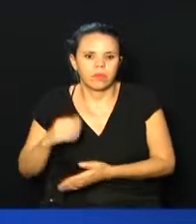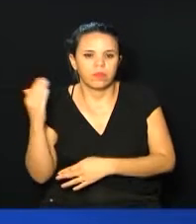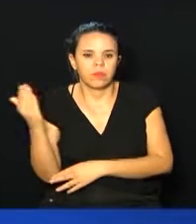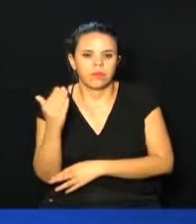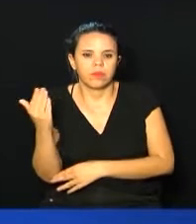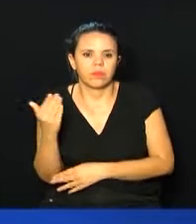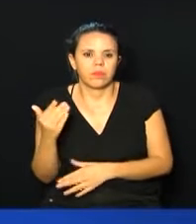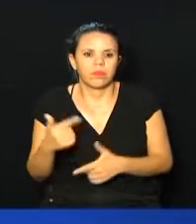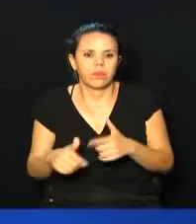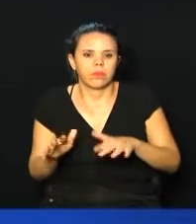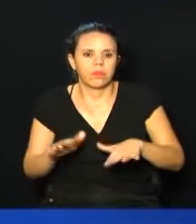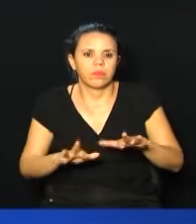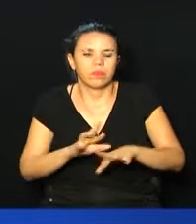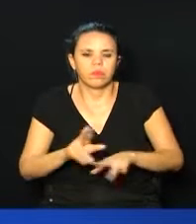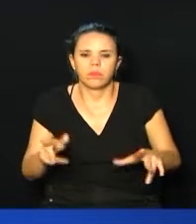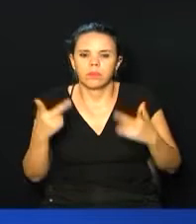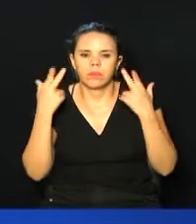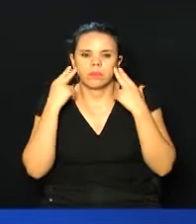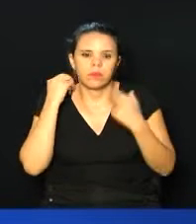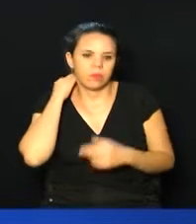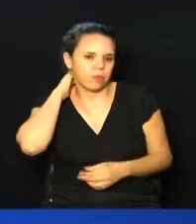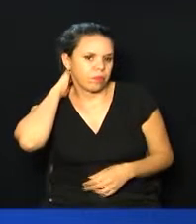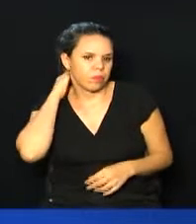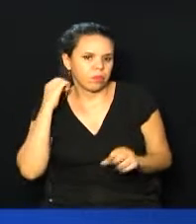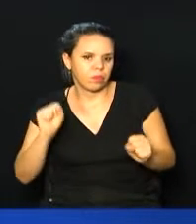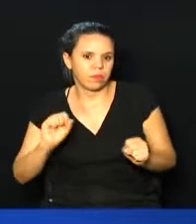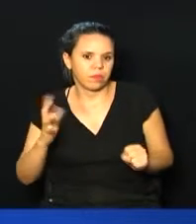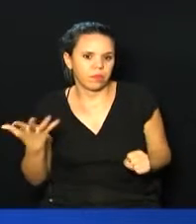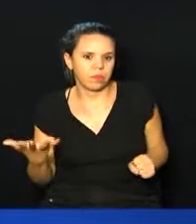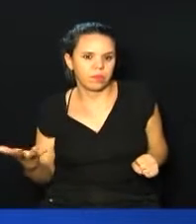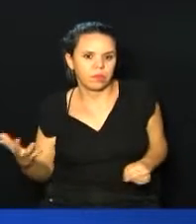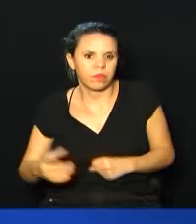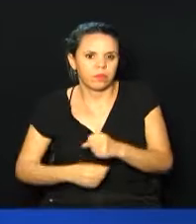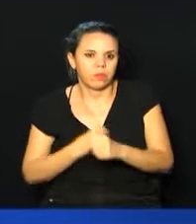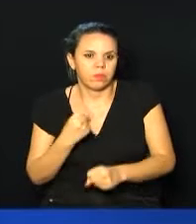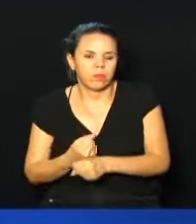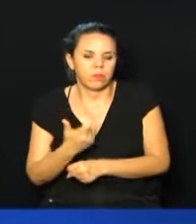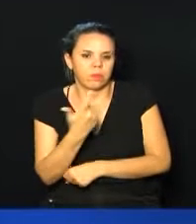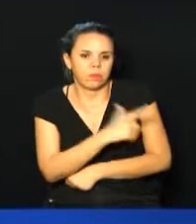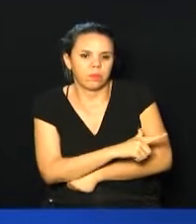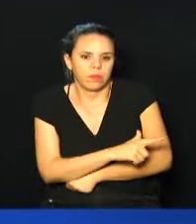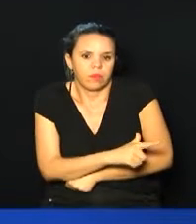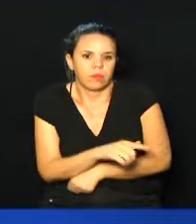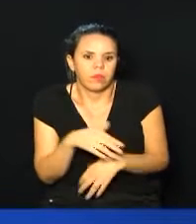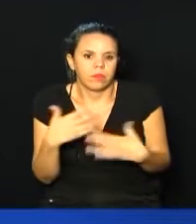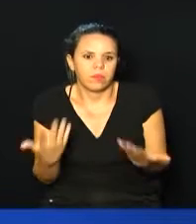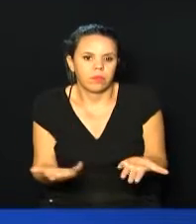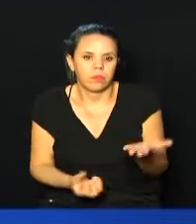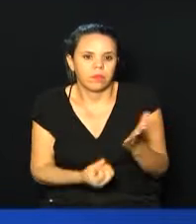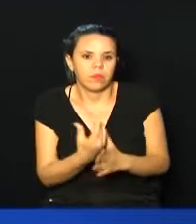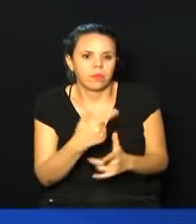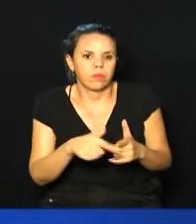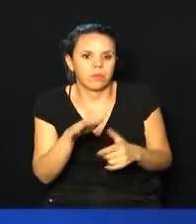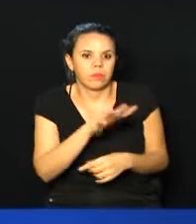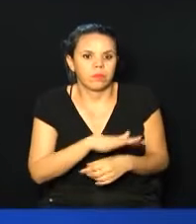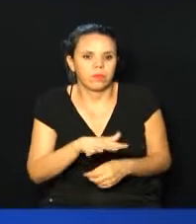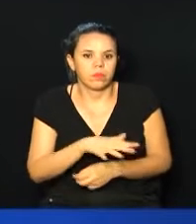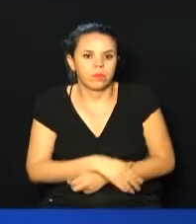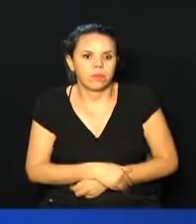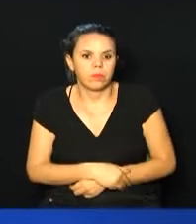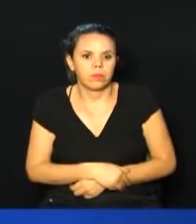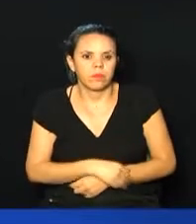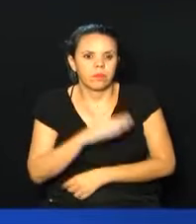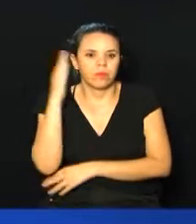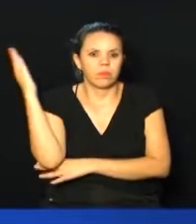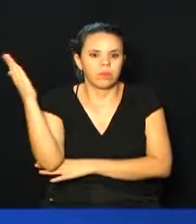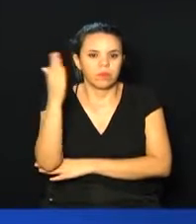essas situações não são comuns, mas podem ocorrer em um ano ou outro quando ocorrem essas situações em que a